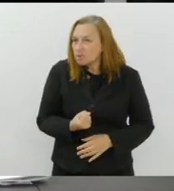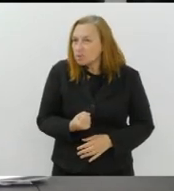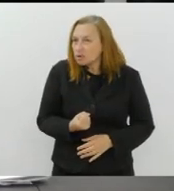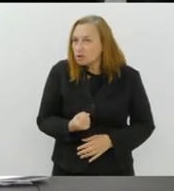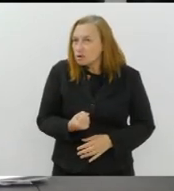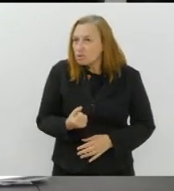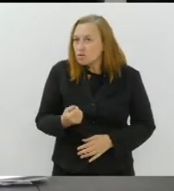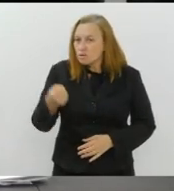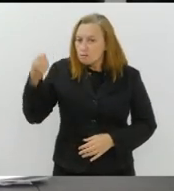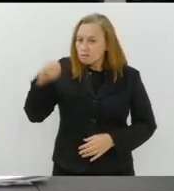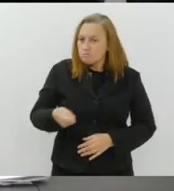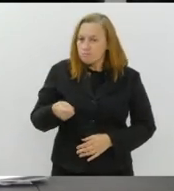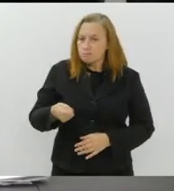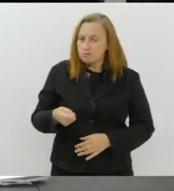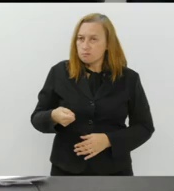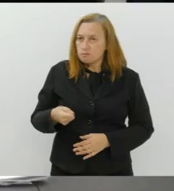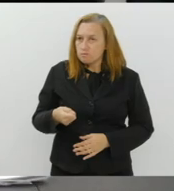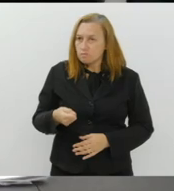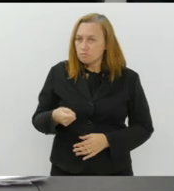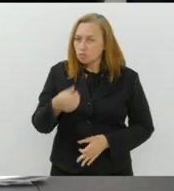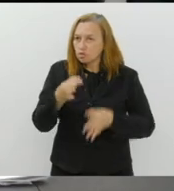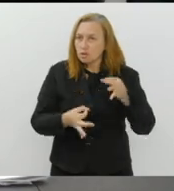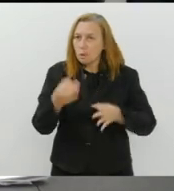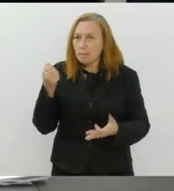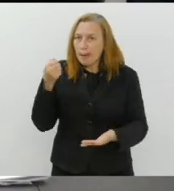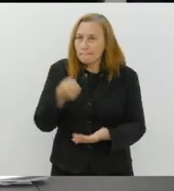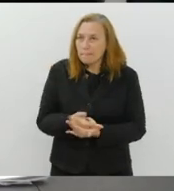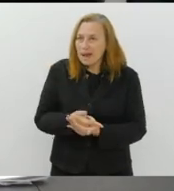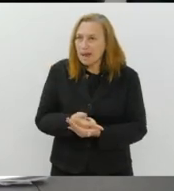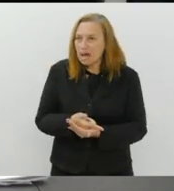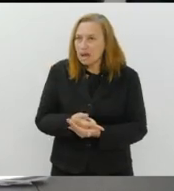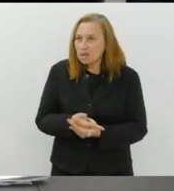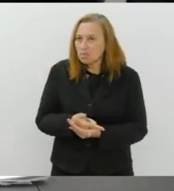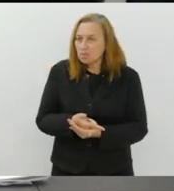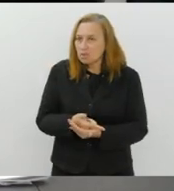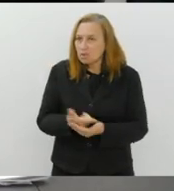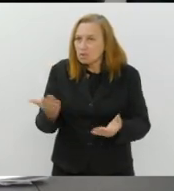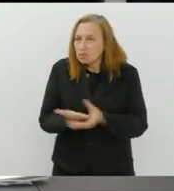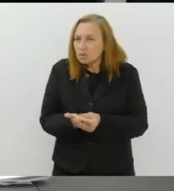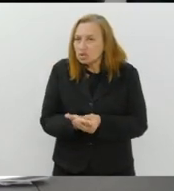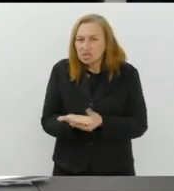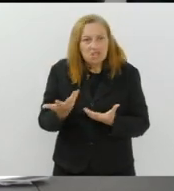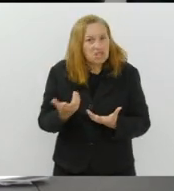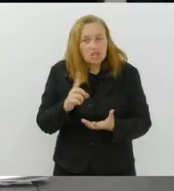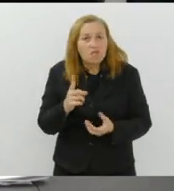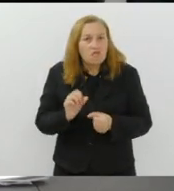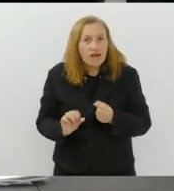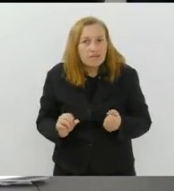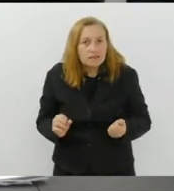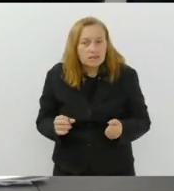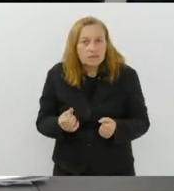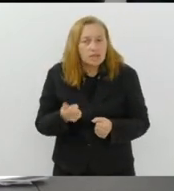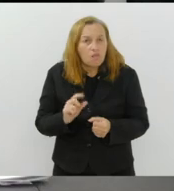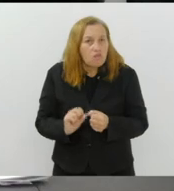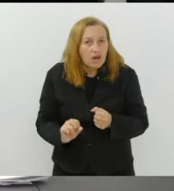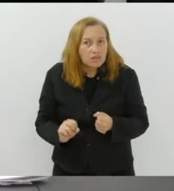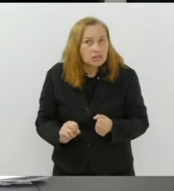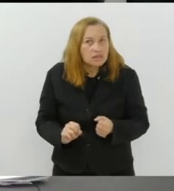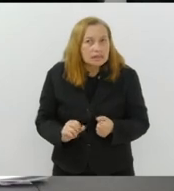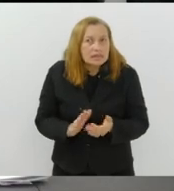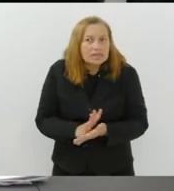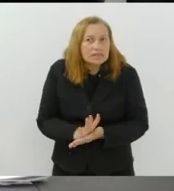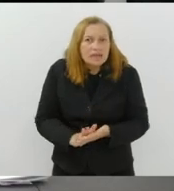judicial para pagar, por exemplo, uma indenização e não faz. E não faz. E